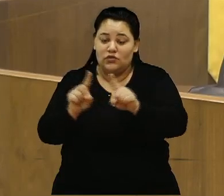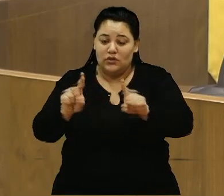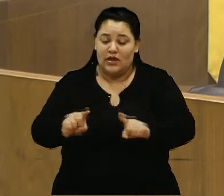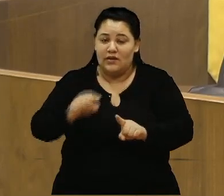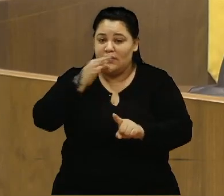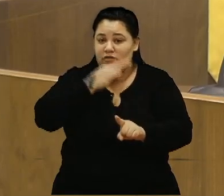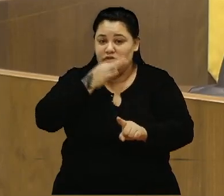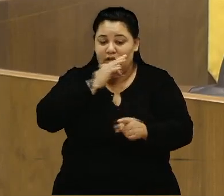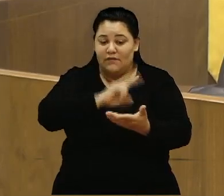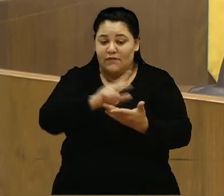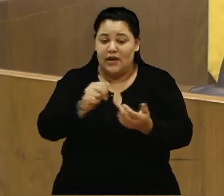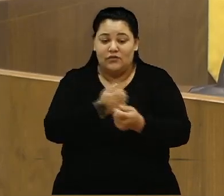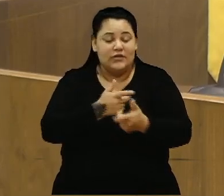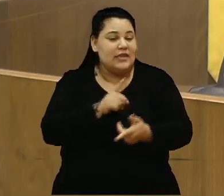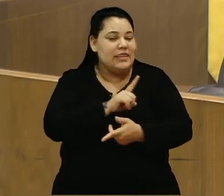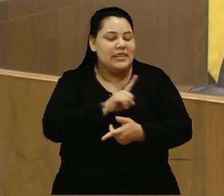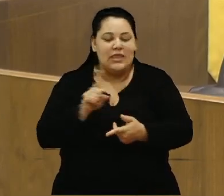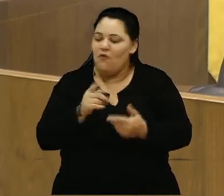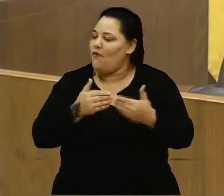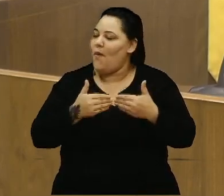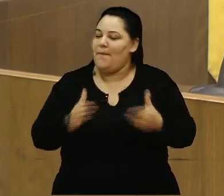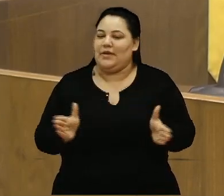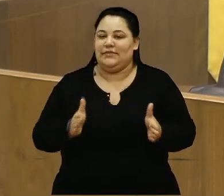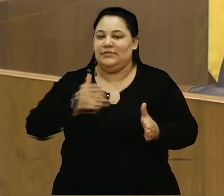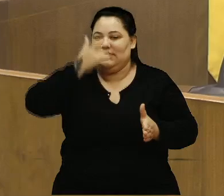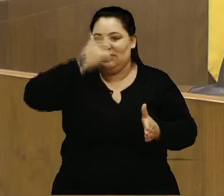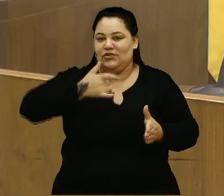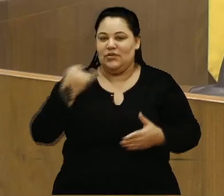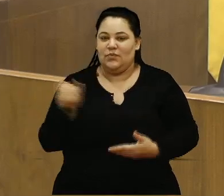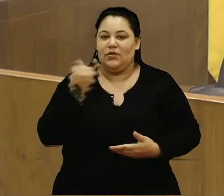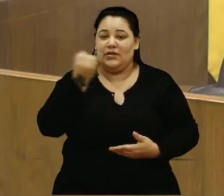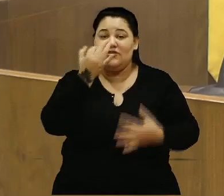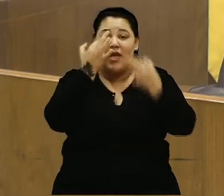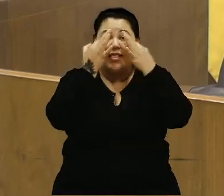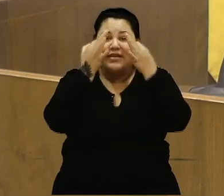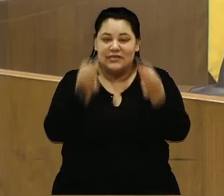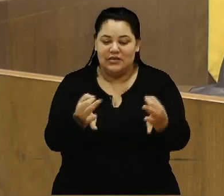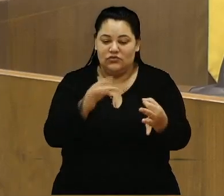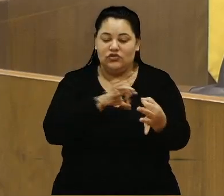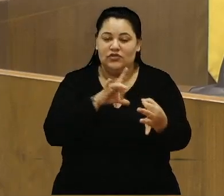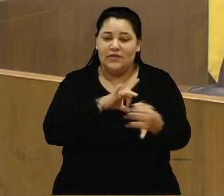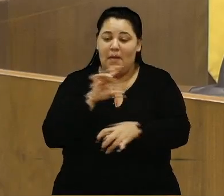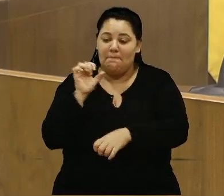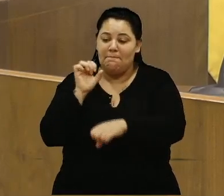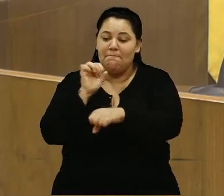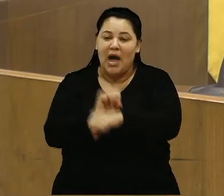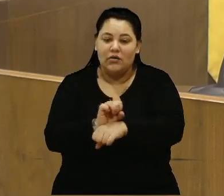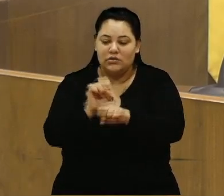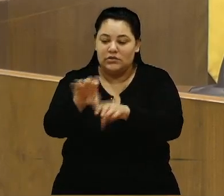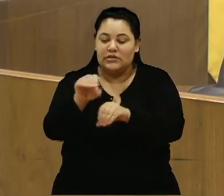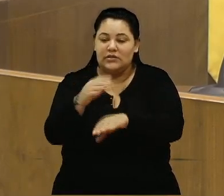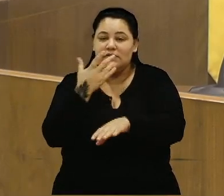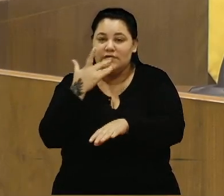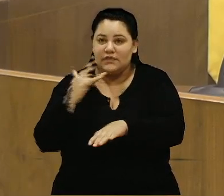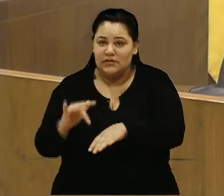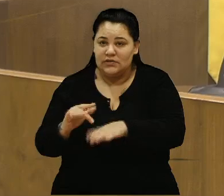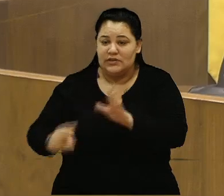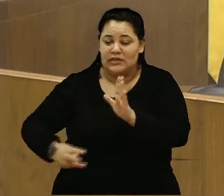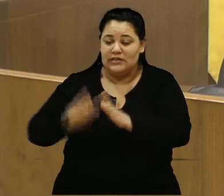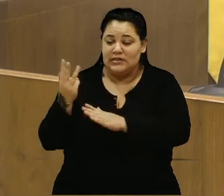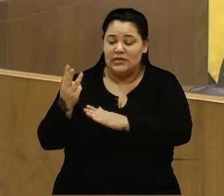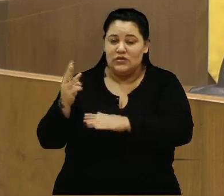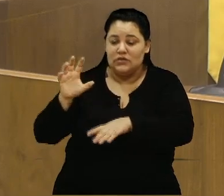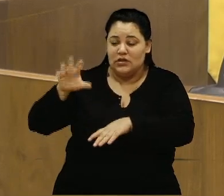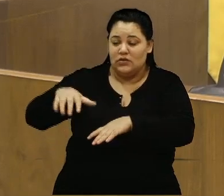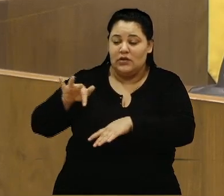Vários serviços não vão funcionar. Acho que é importante olharmos para isso. Tivemos paralisação da educação infantil, paralisação do terceiro setor da FAS, agora paralisação